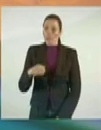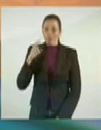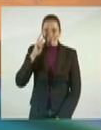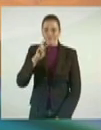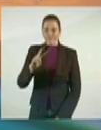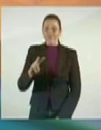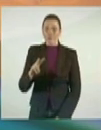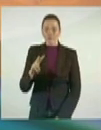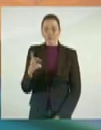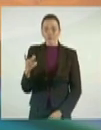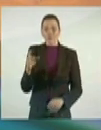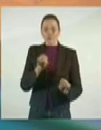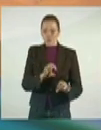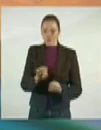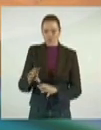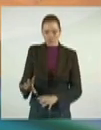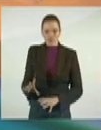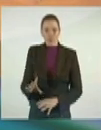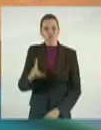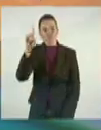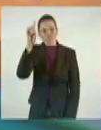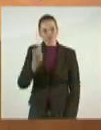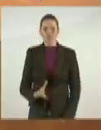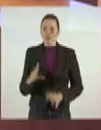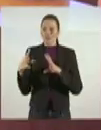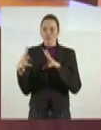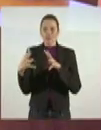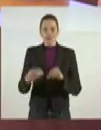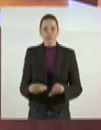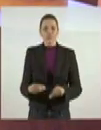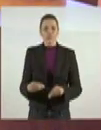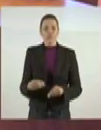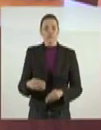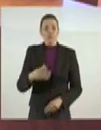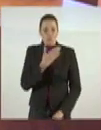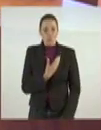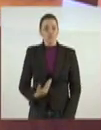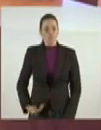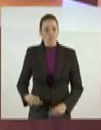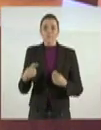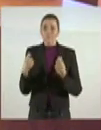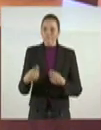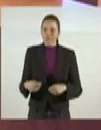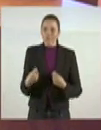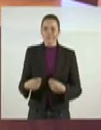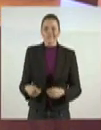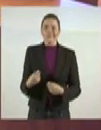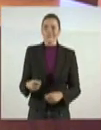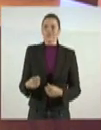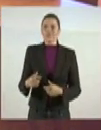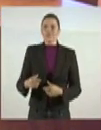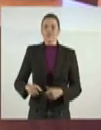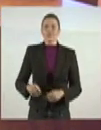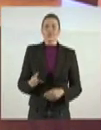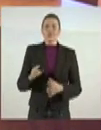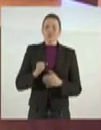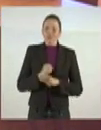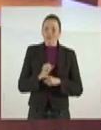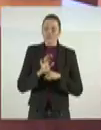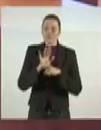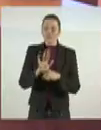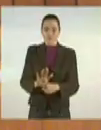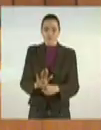direito de todos e dever do Estado mas não simplesmente para cumir cumprir